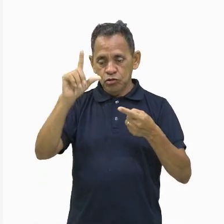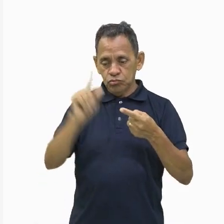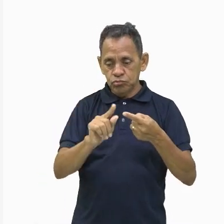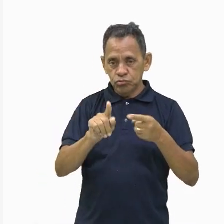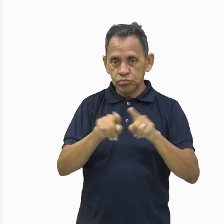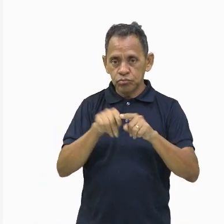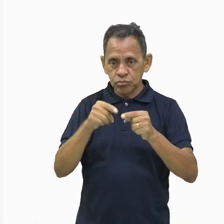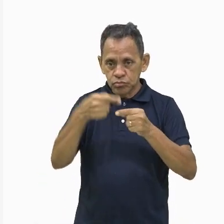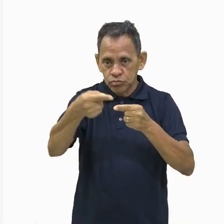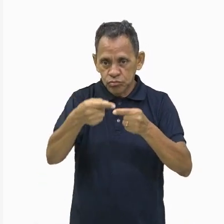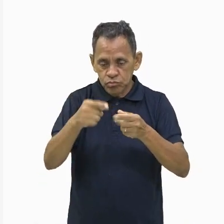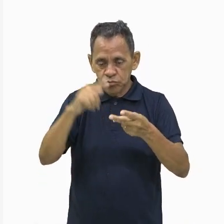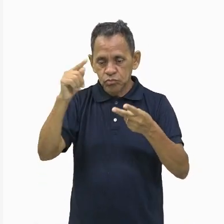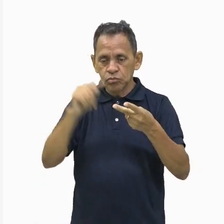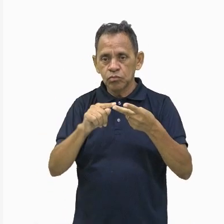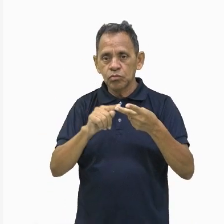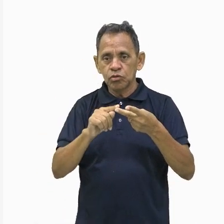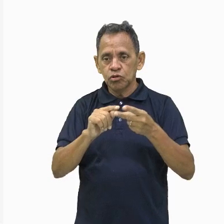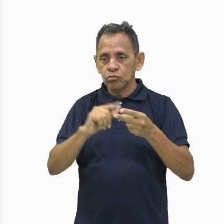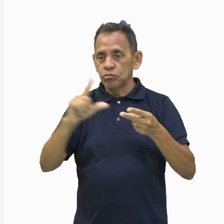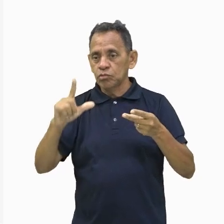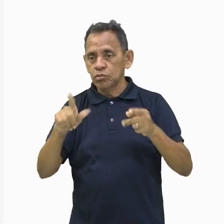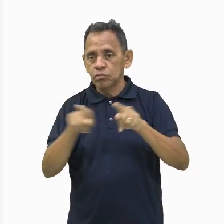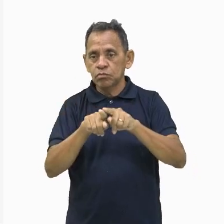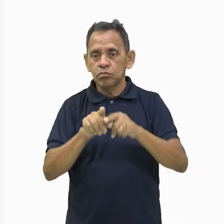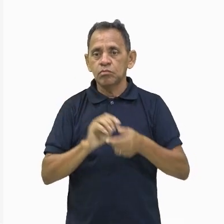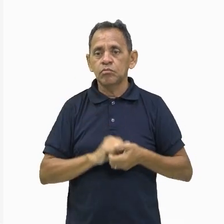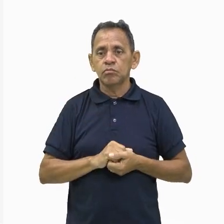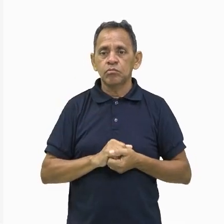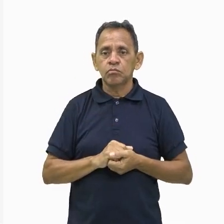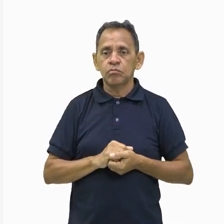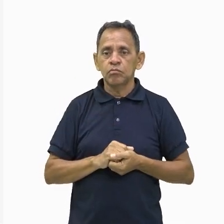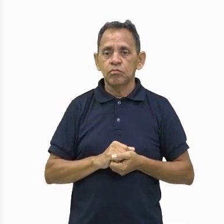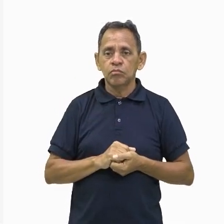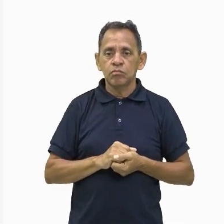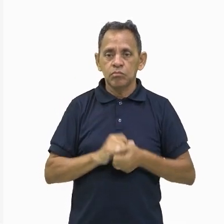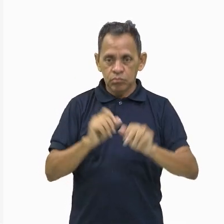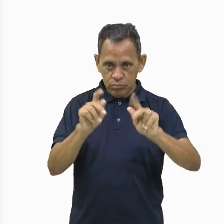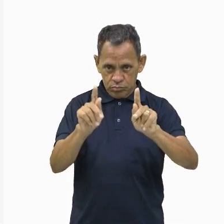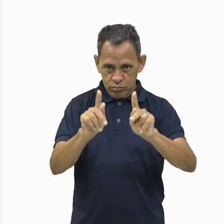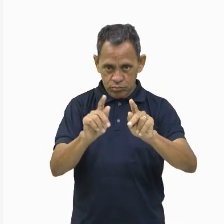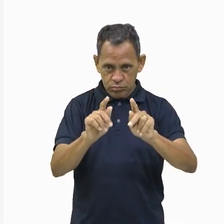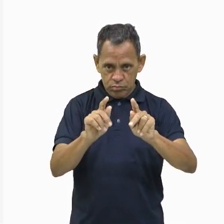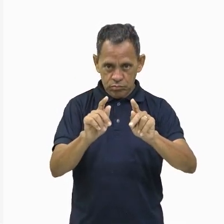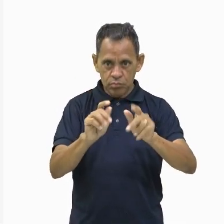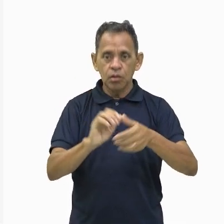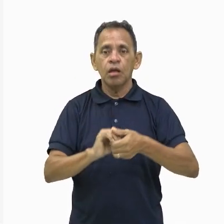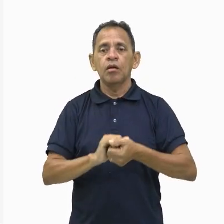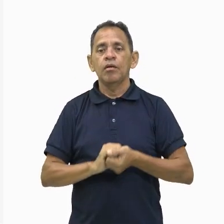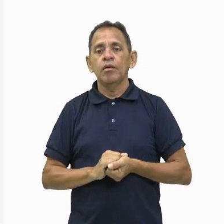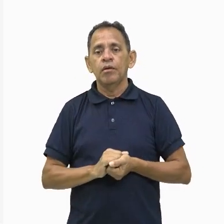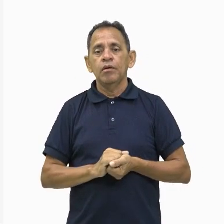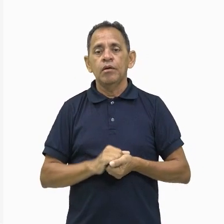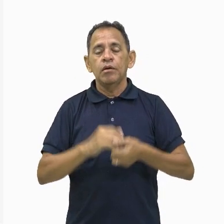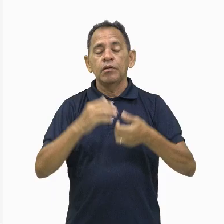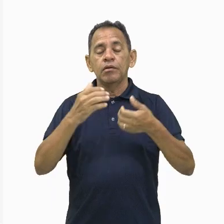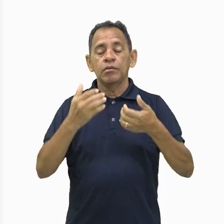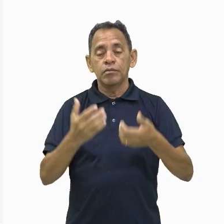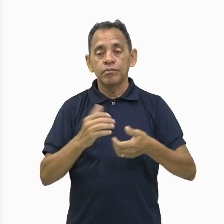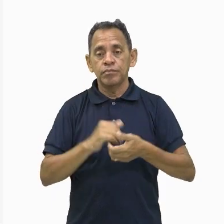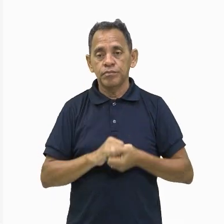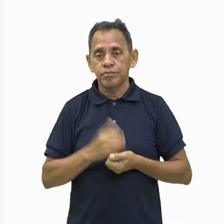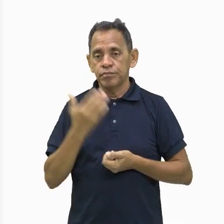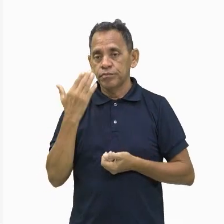nossa questão, fator de redução de 15 e o fator de aumento de 8. Tudo bem? Então, dito isto, vem aqui comigo,